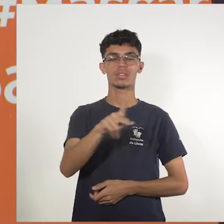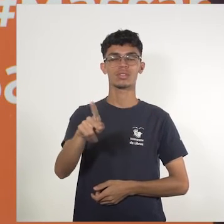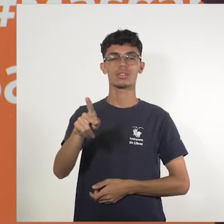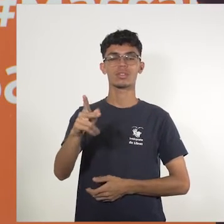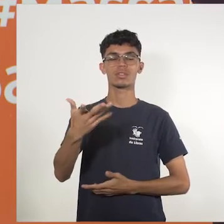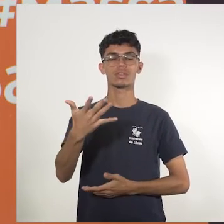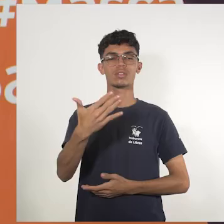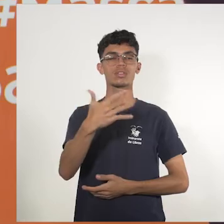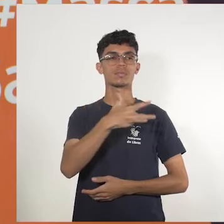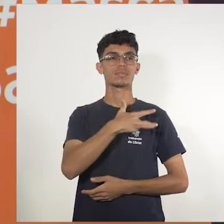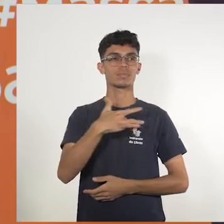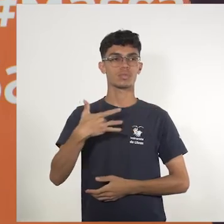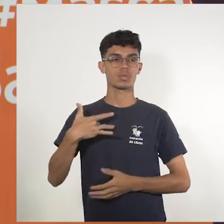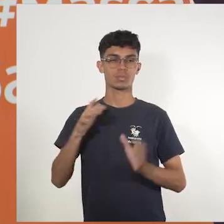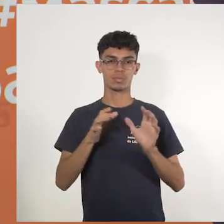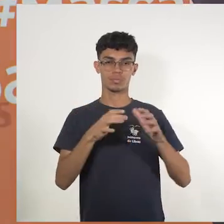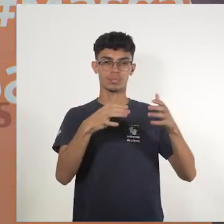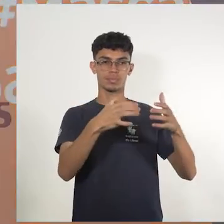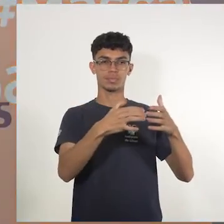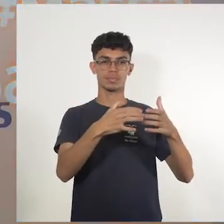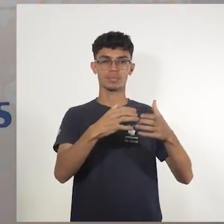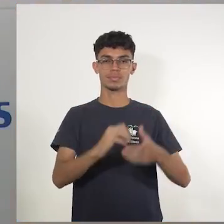para fazer uma breve fala.